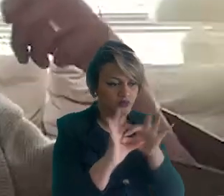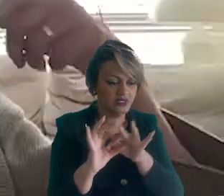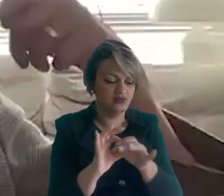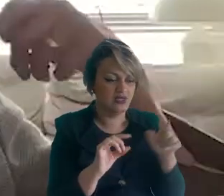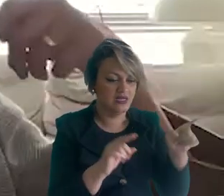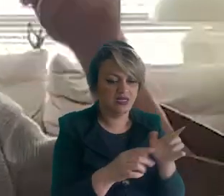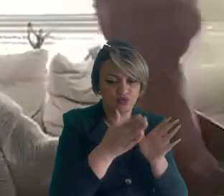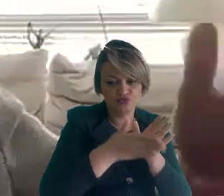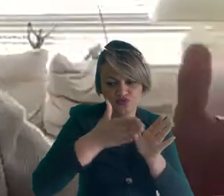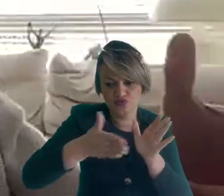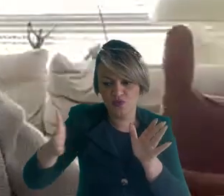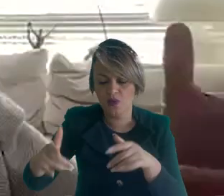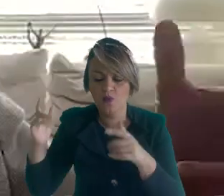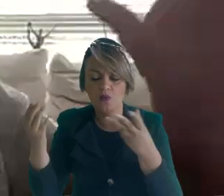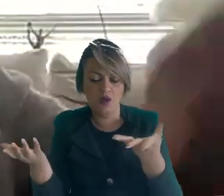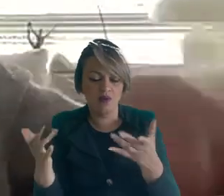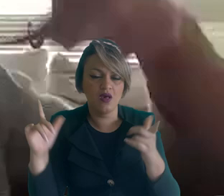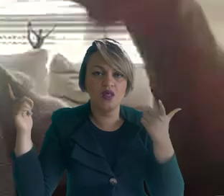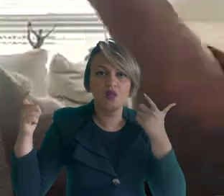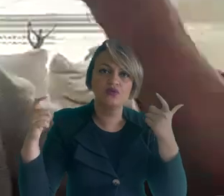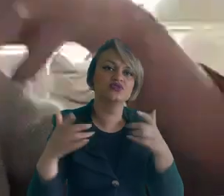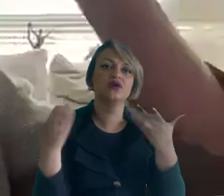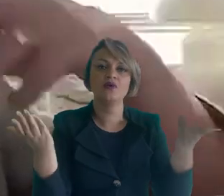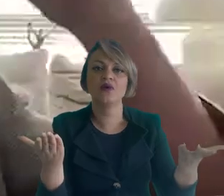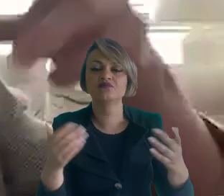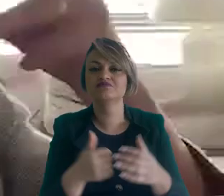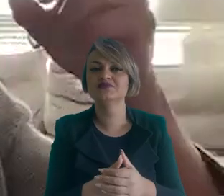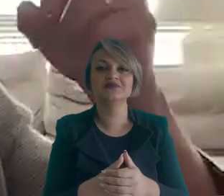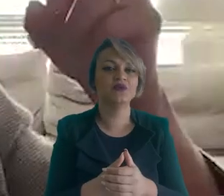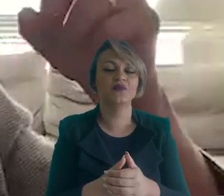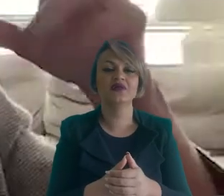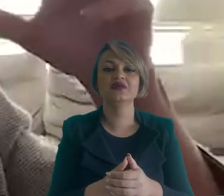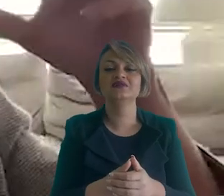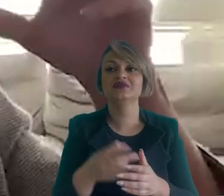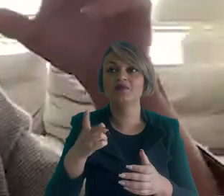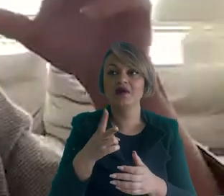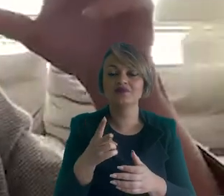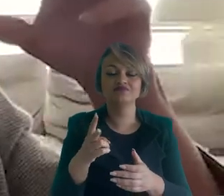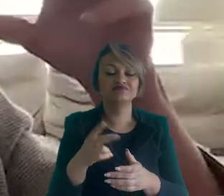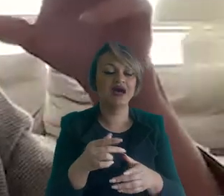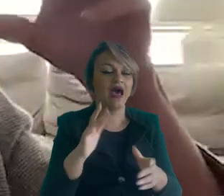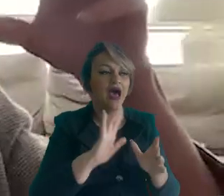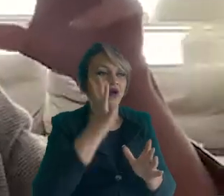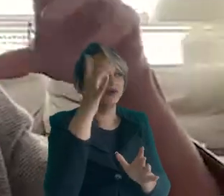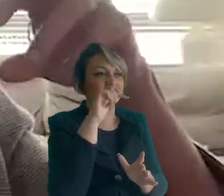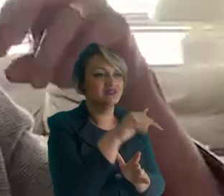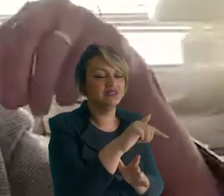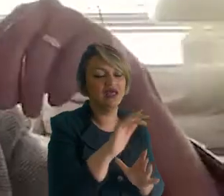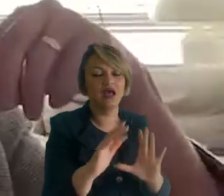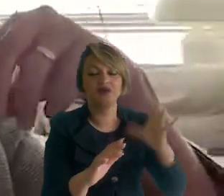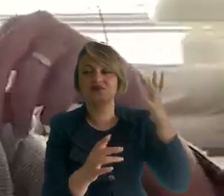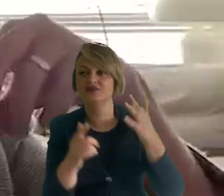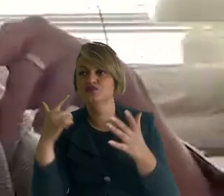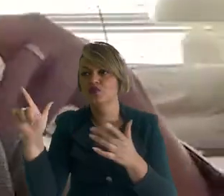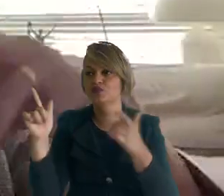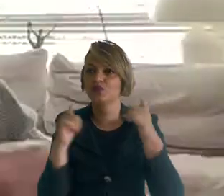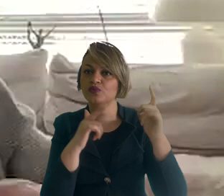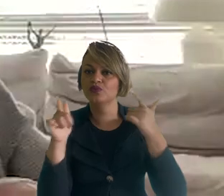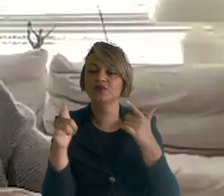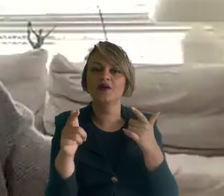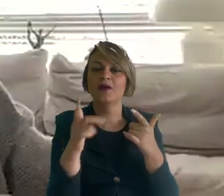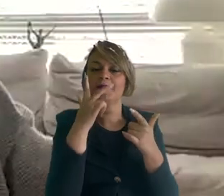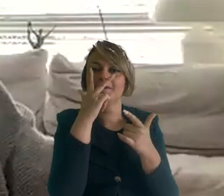Qual é a sequência dessa lógica existe uma quantidade disfarça de situações feito um